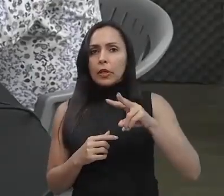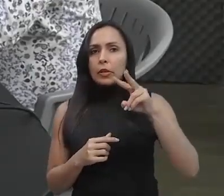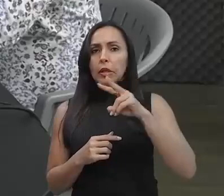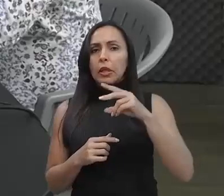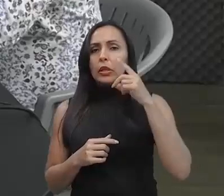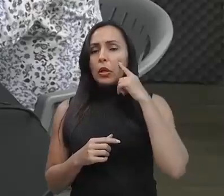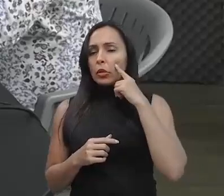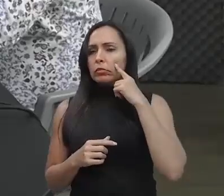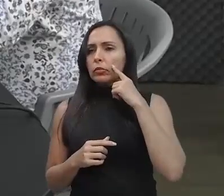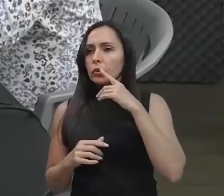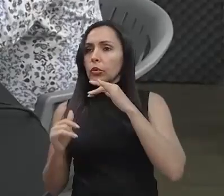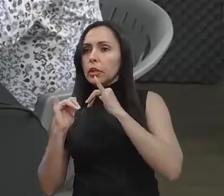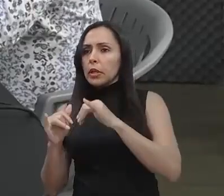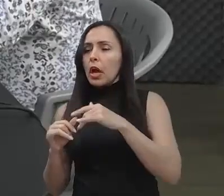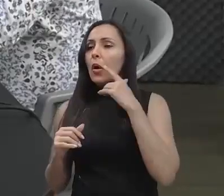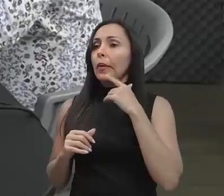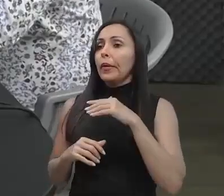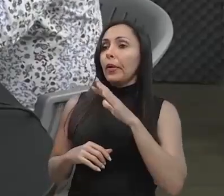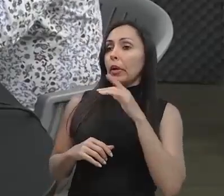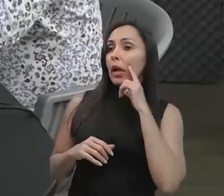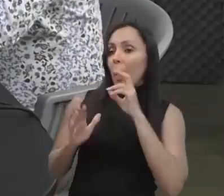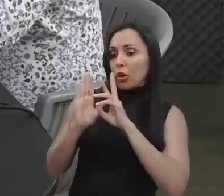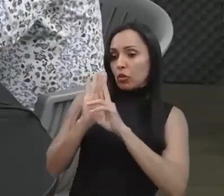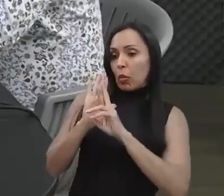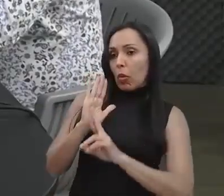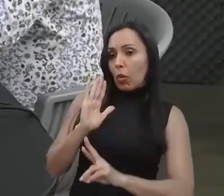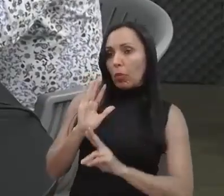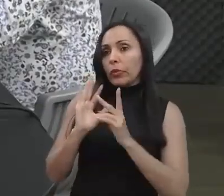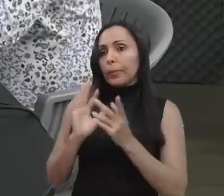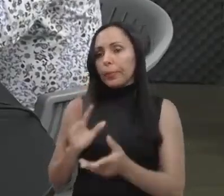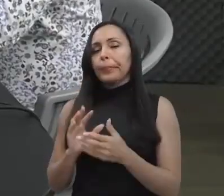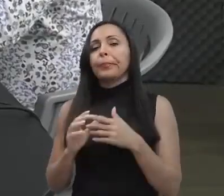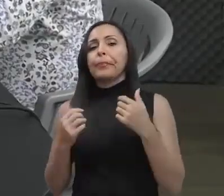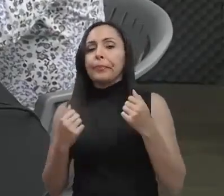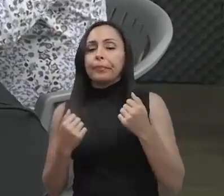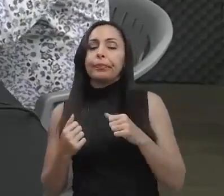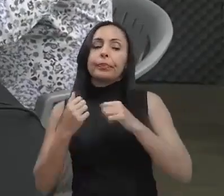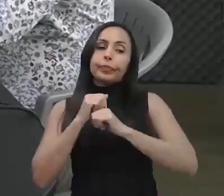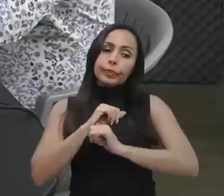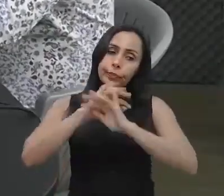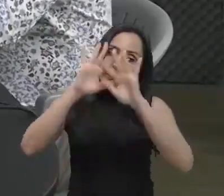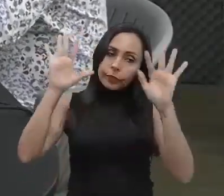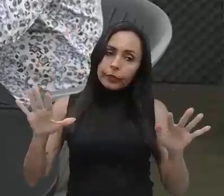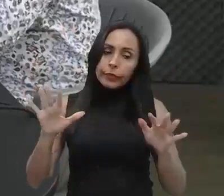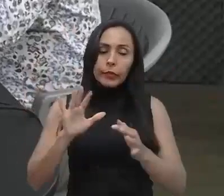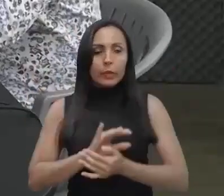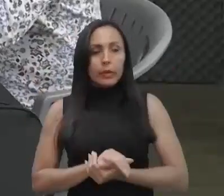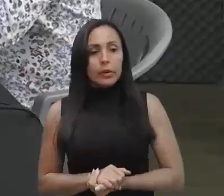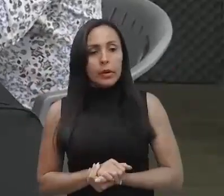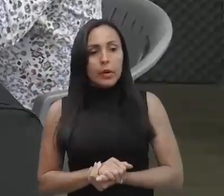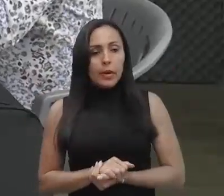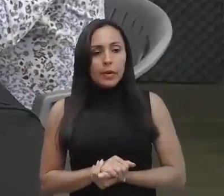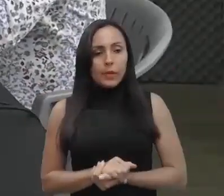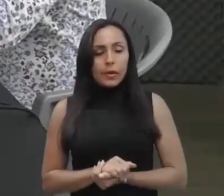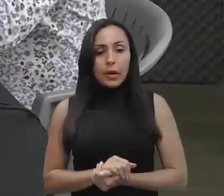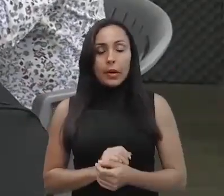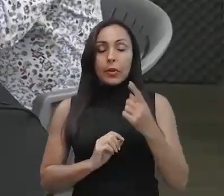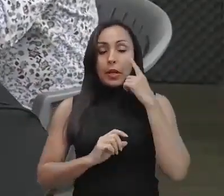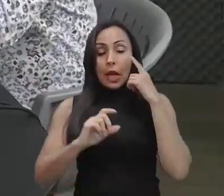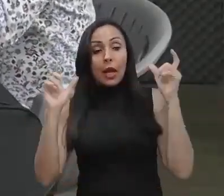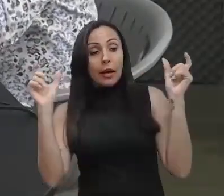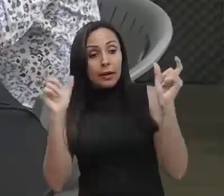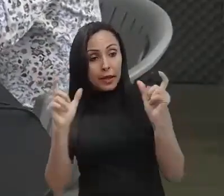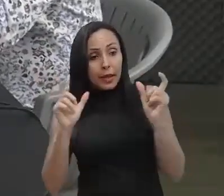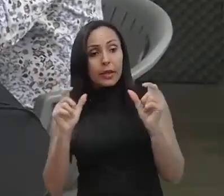Olha fulaninho a resposta da gente sabe a gente sempre tenta esclarecer a gente sempre então vocês ainda tem que est de ouvido atento para saber o que é que estão